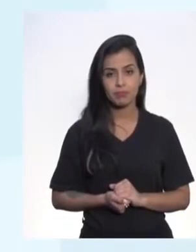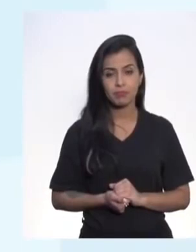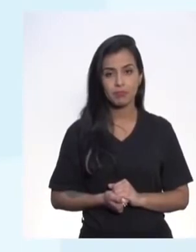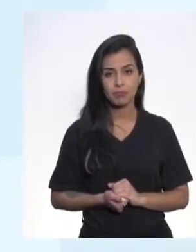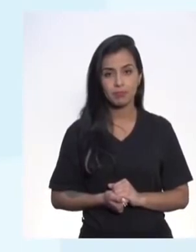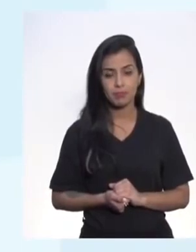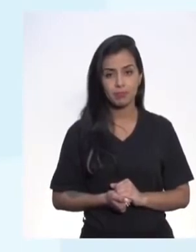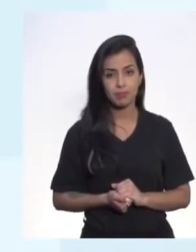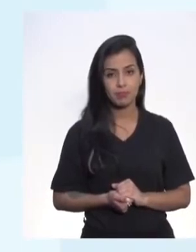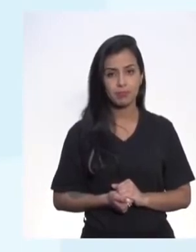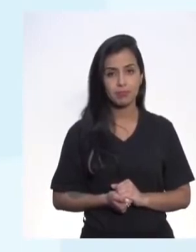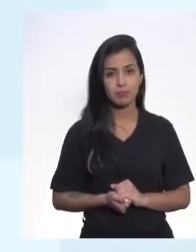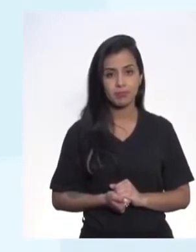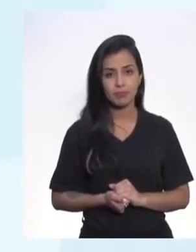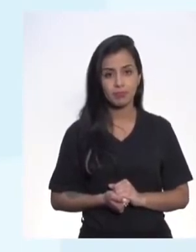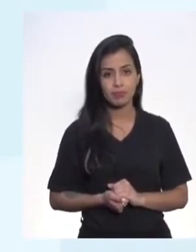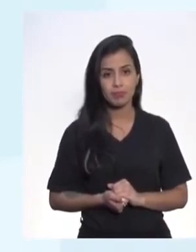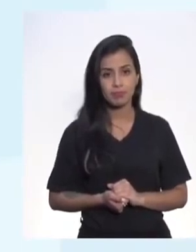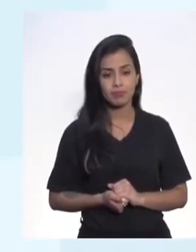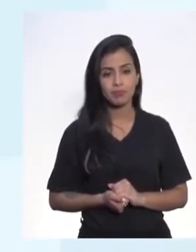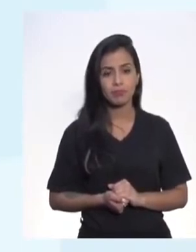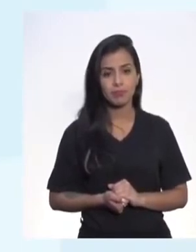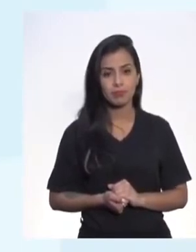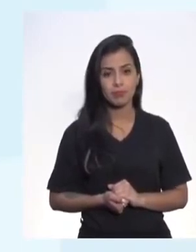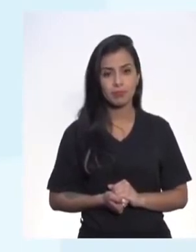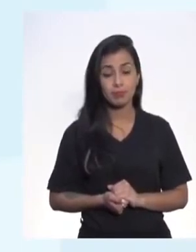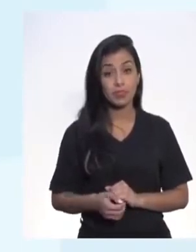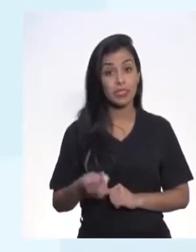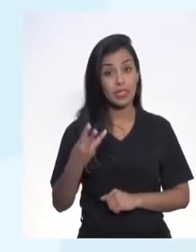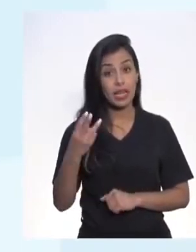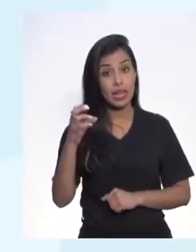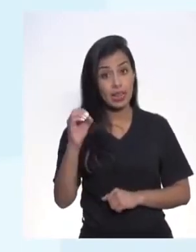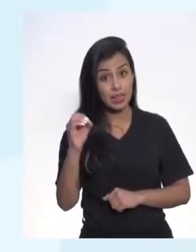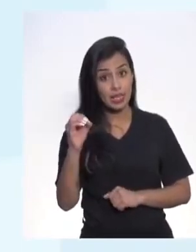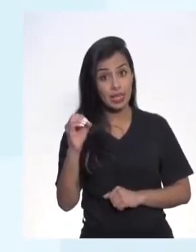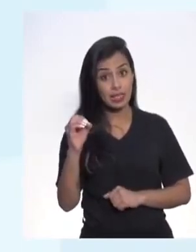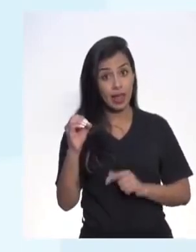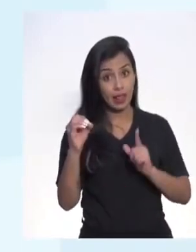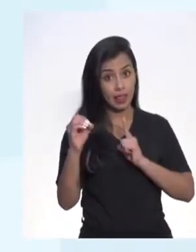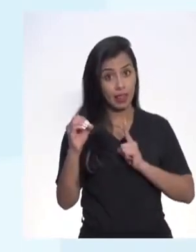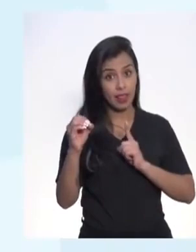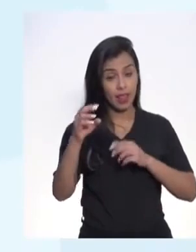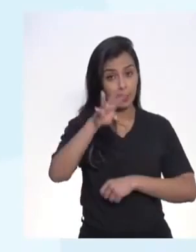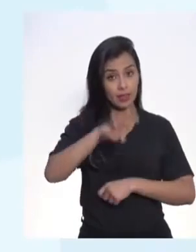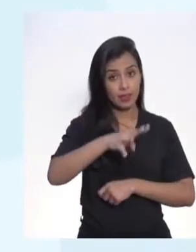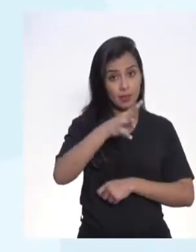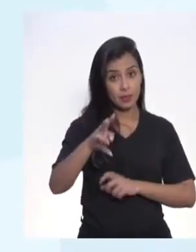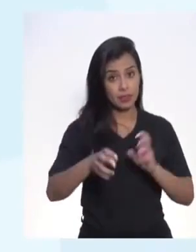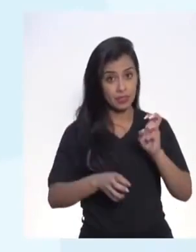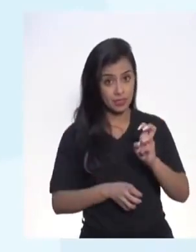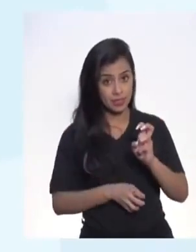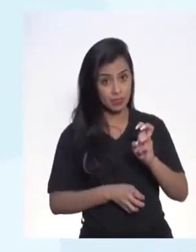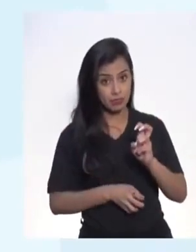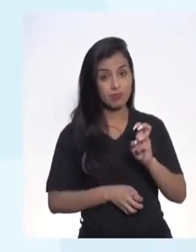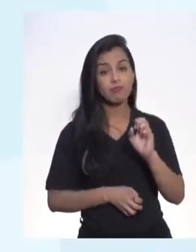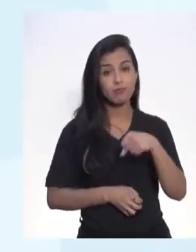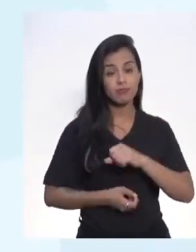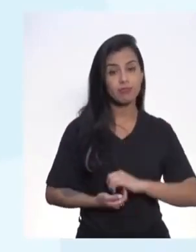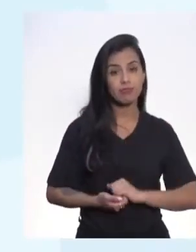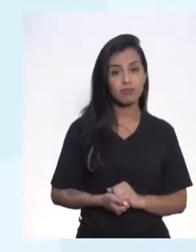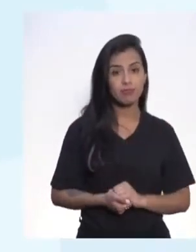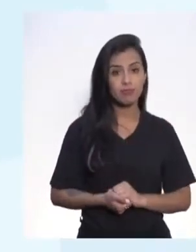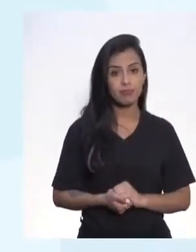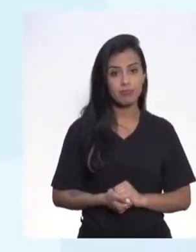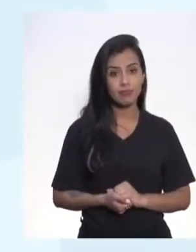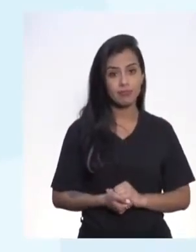8, sobram 3. Abaixo 0. Ah, tem 30 na tabuada do 5? Tem. 6 vezes 5, 30.